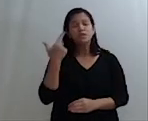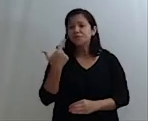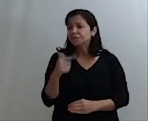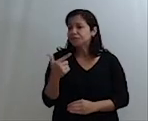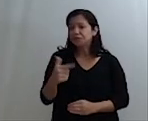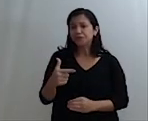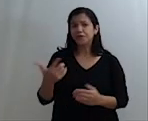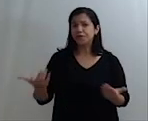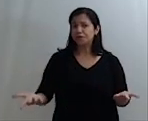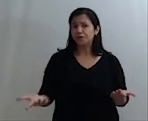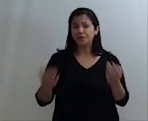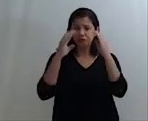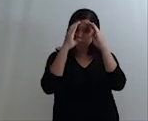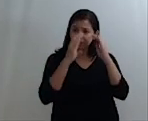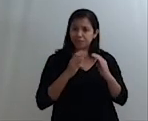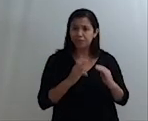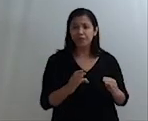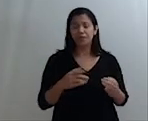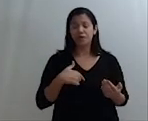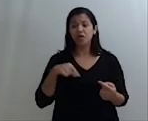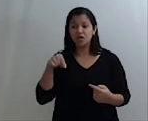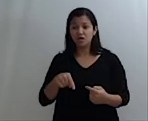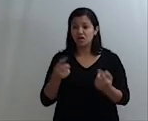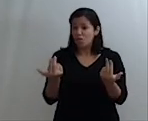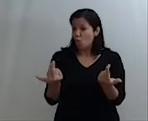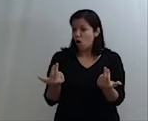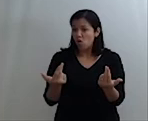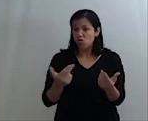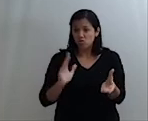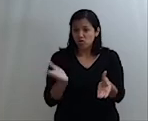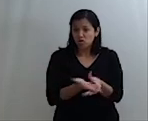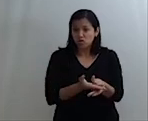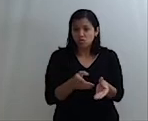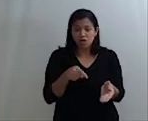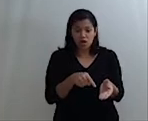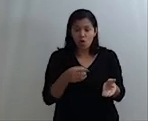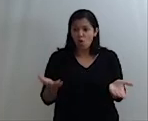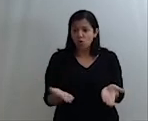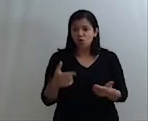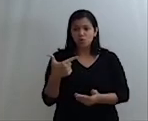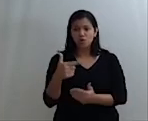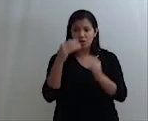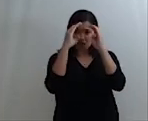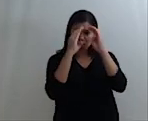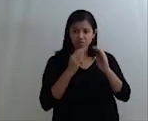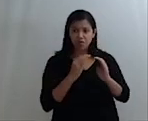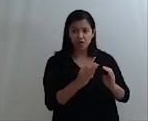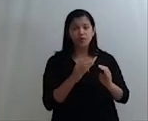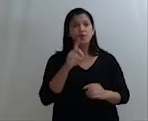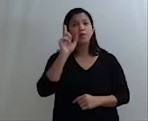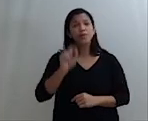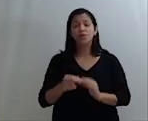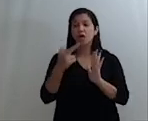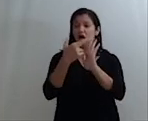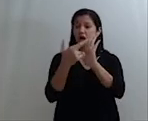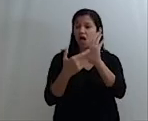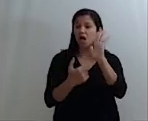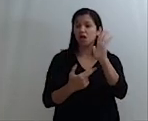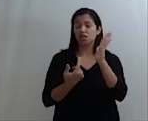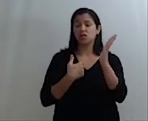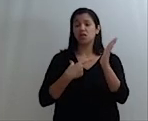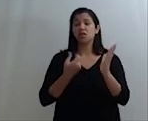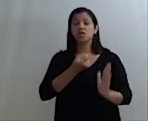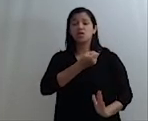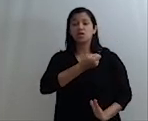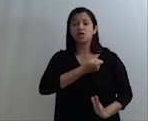excelência Qual o que que não tá sendo observado a a a formalidade imposta pelo artigo 316